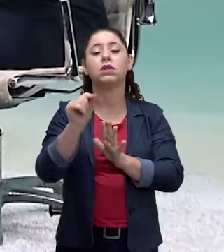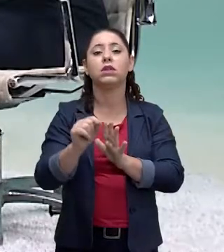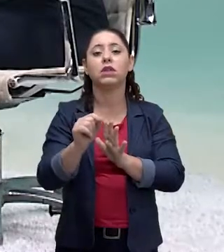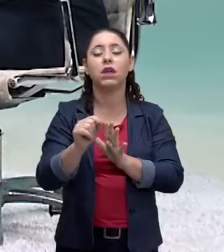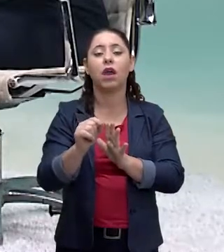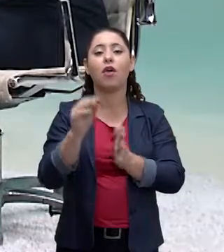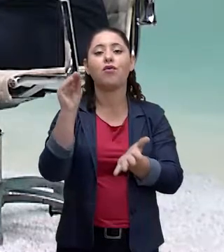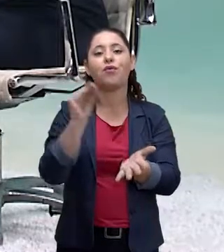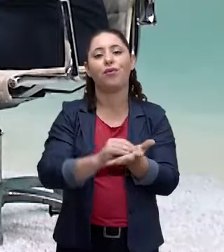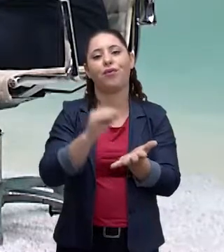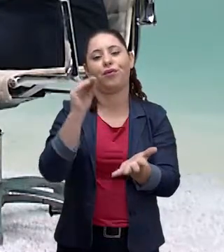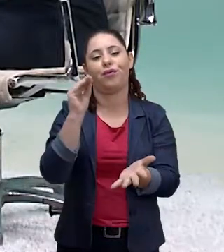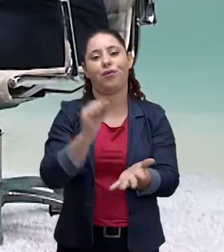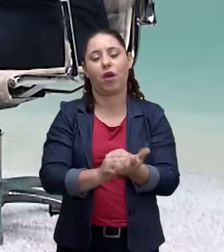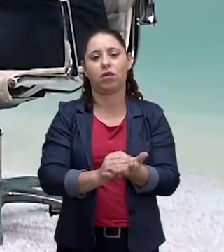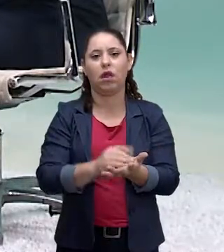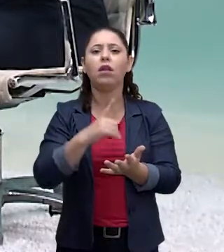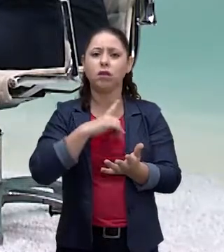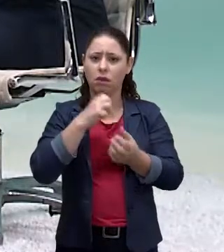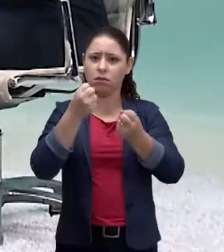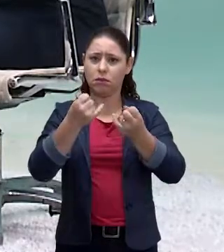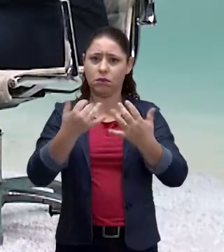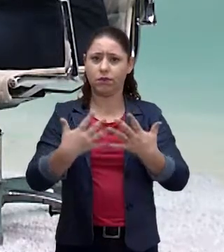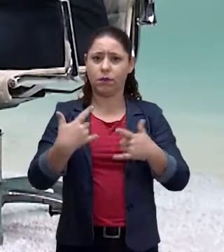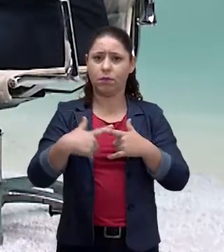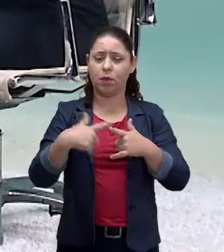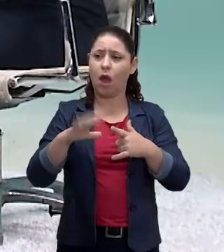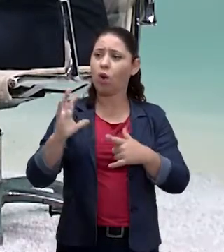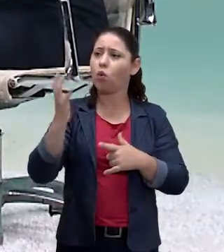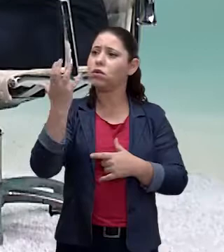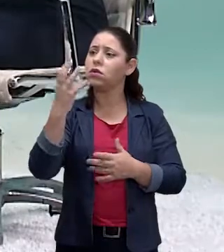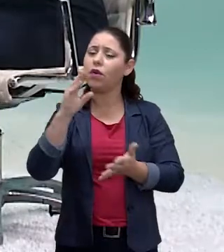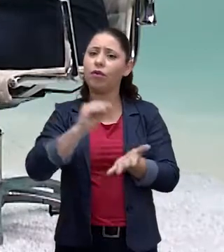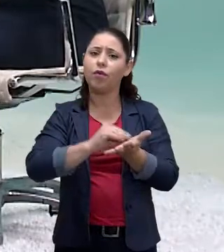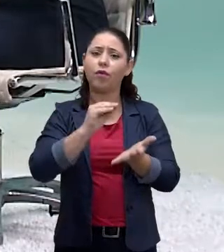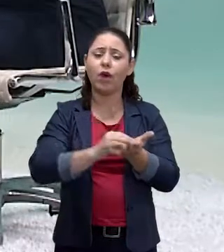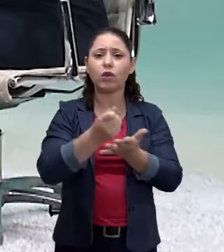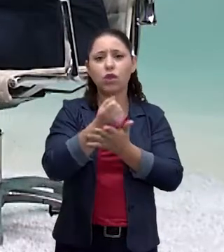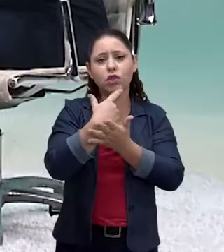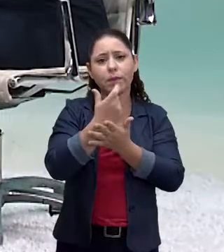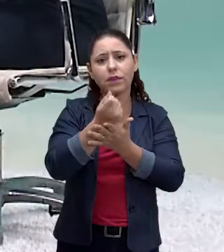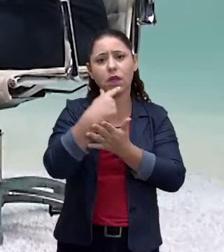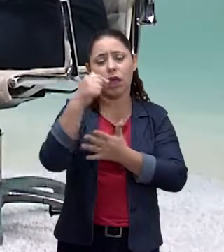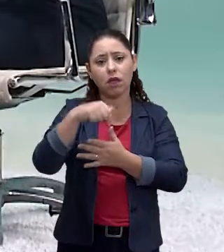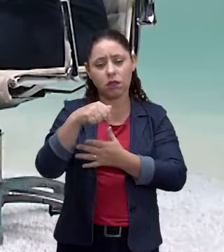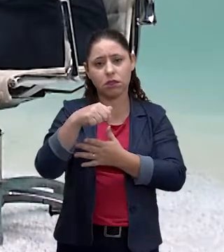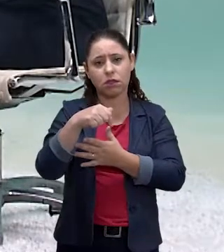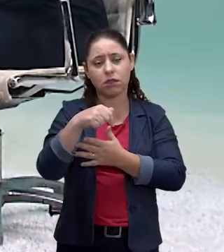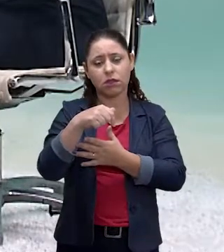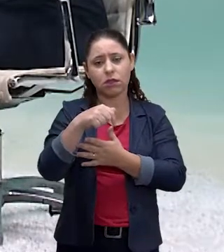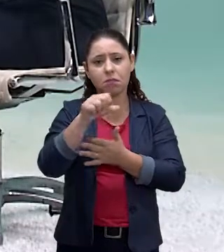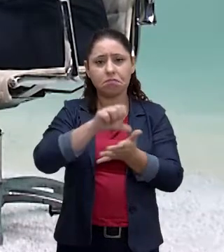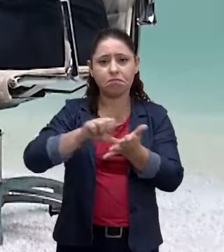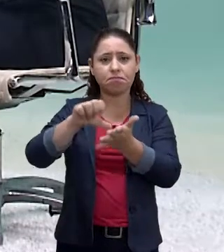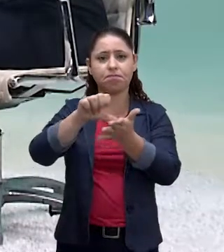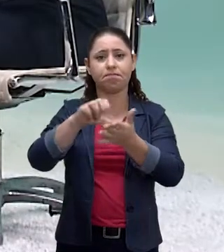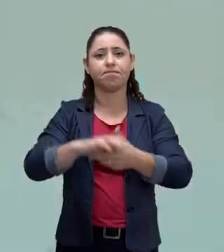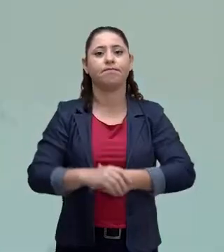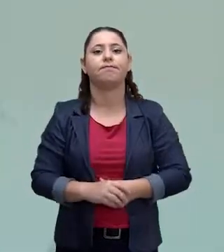desse desabastecimento. Há uma explicação para estar ocorrendo esse desabastecimento de medicamentos aqui na nossa